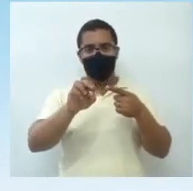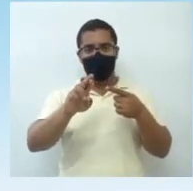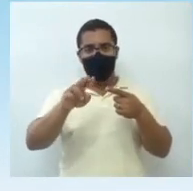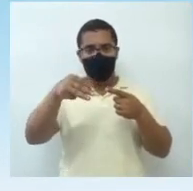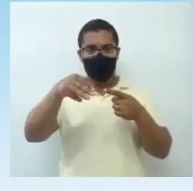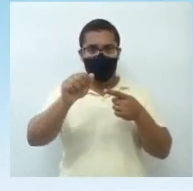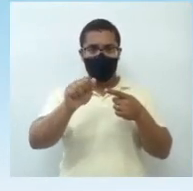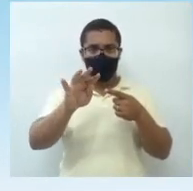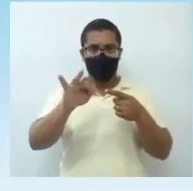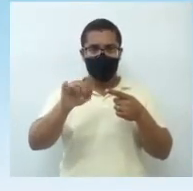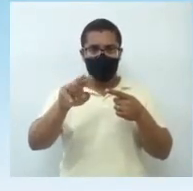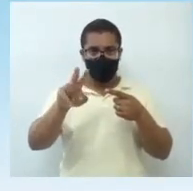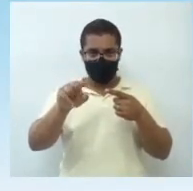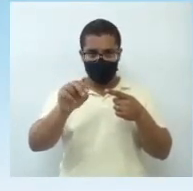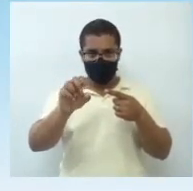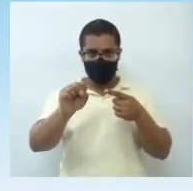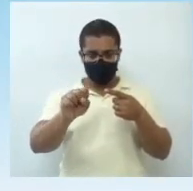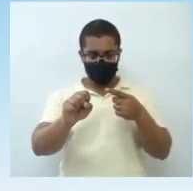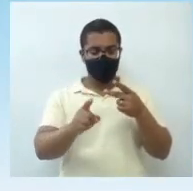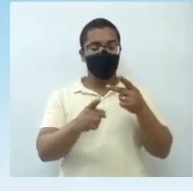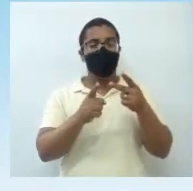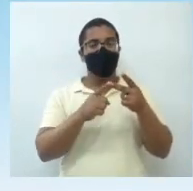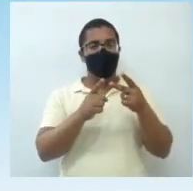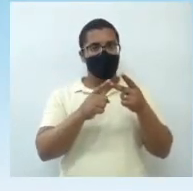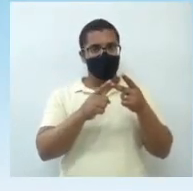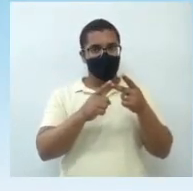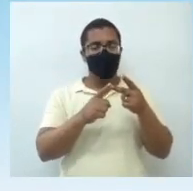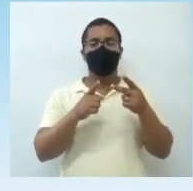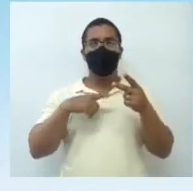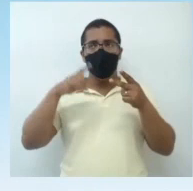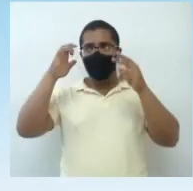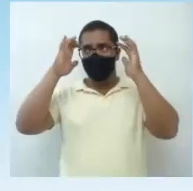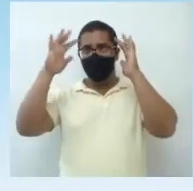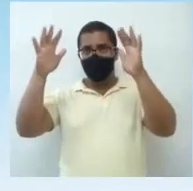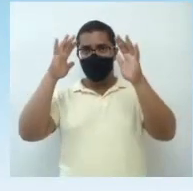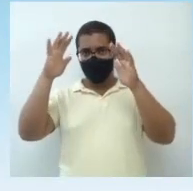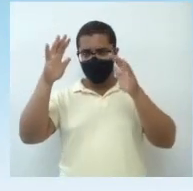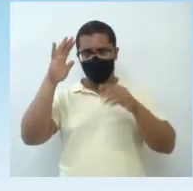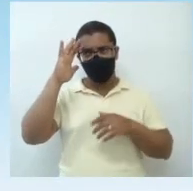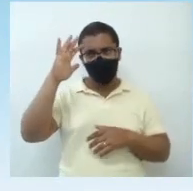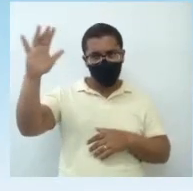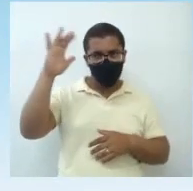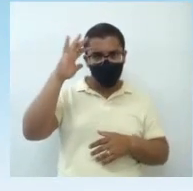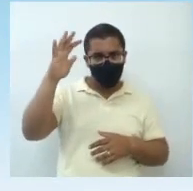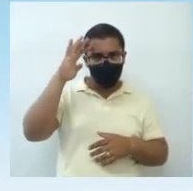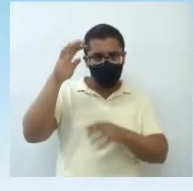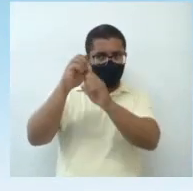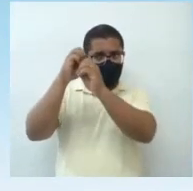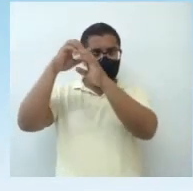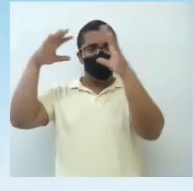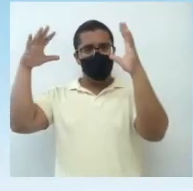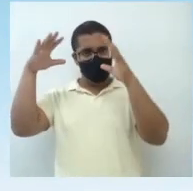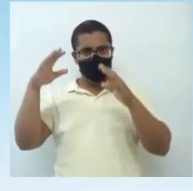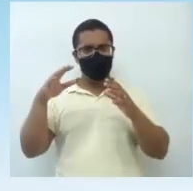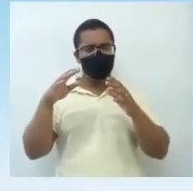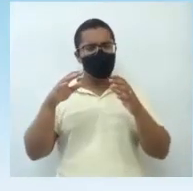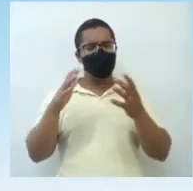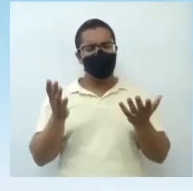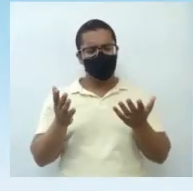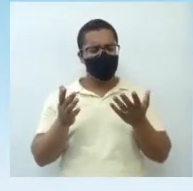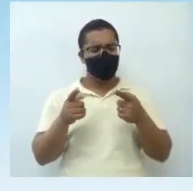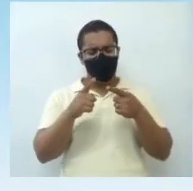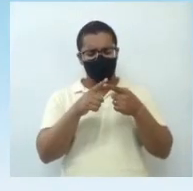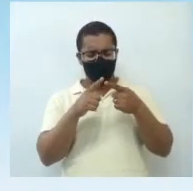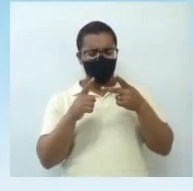aspecto de reflexão as normas e as reflexões que ele chamou de reflexões filosóficas o que